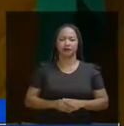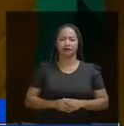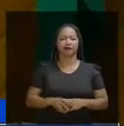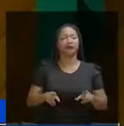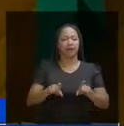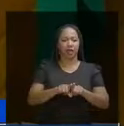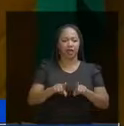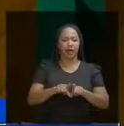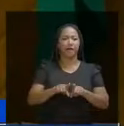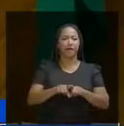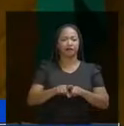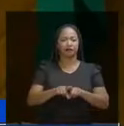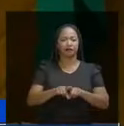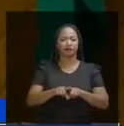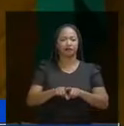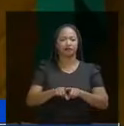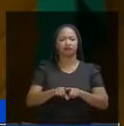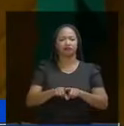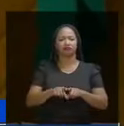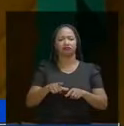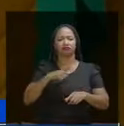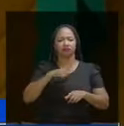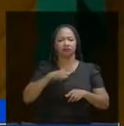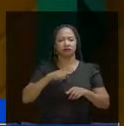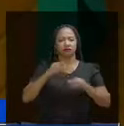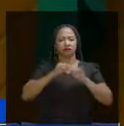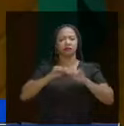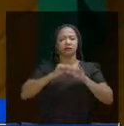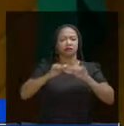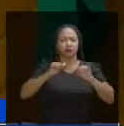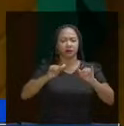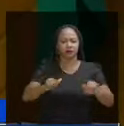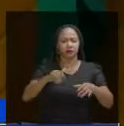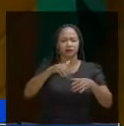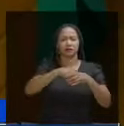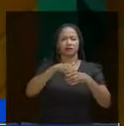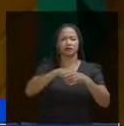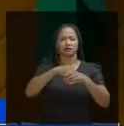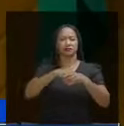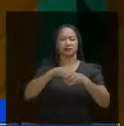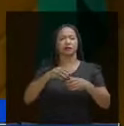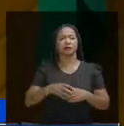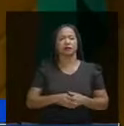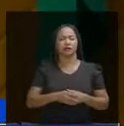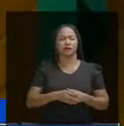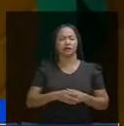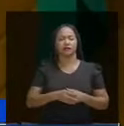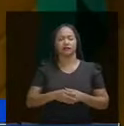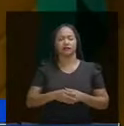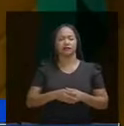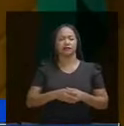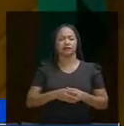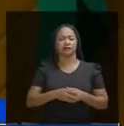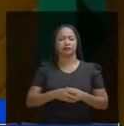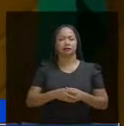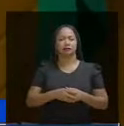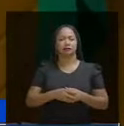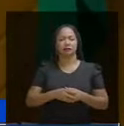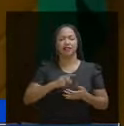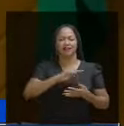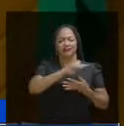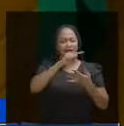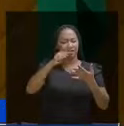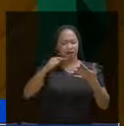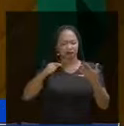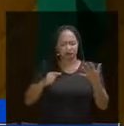Além disso, em relação ao tema propaganda eleitoral extemporânea, seus elementos caracterizadores